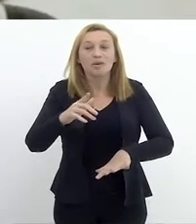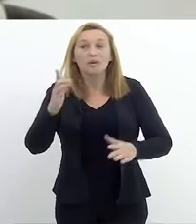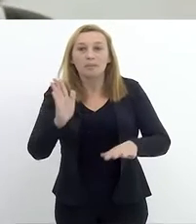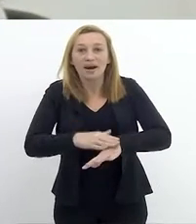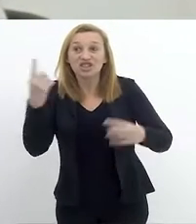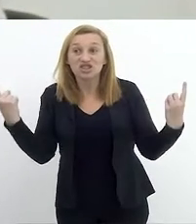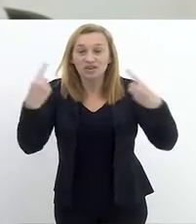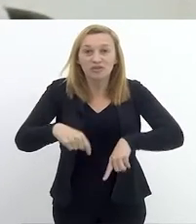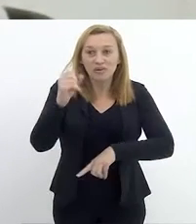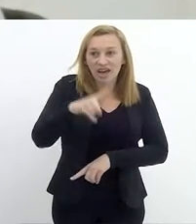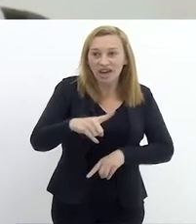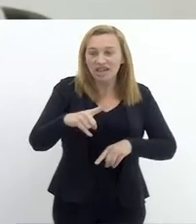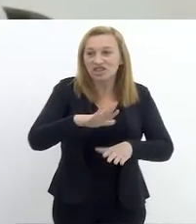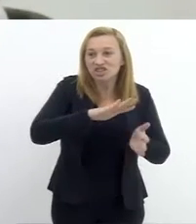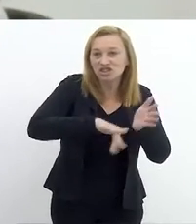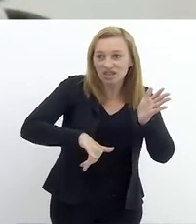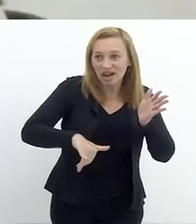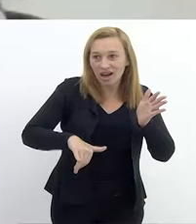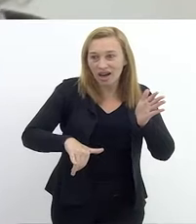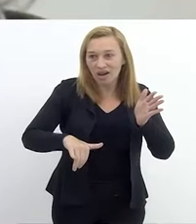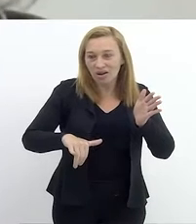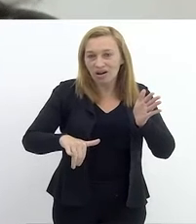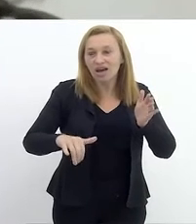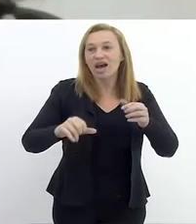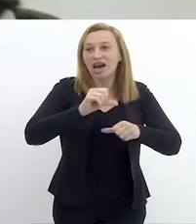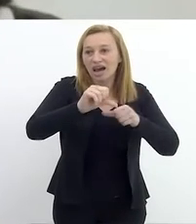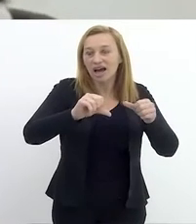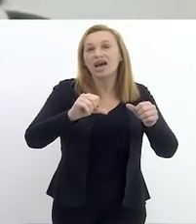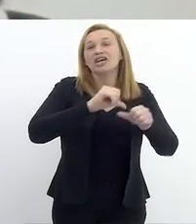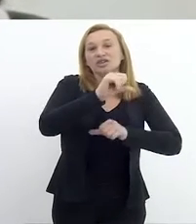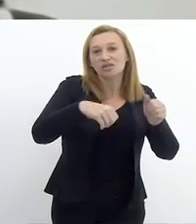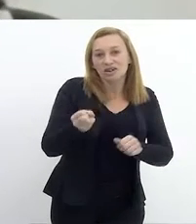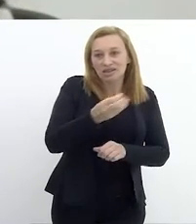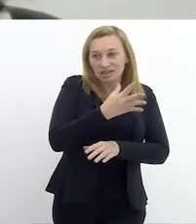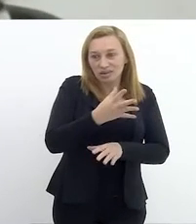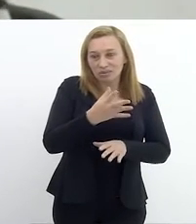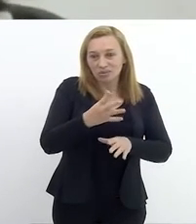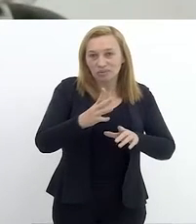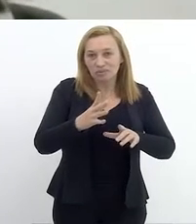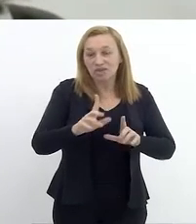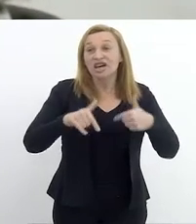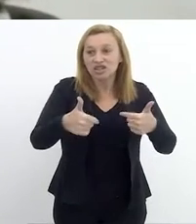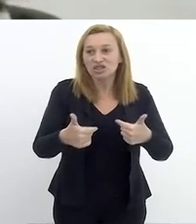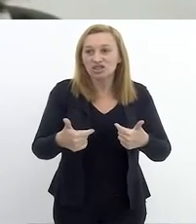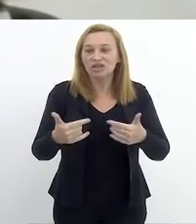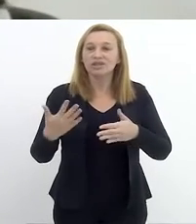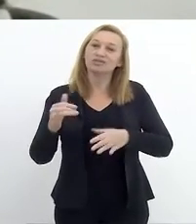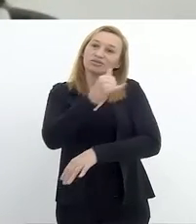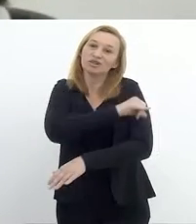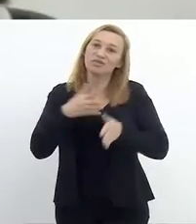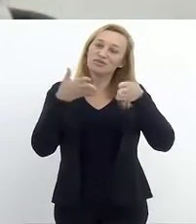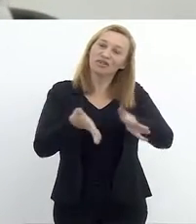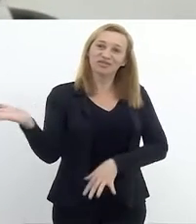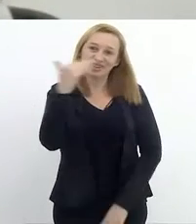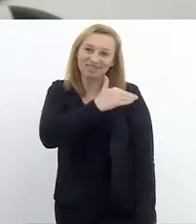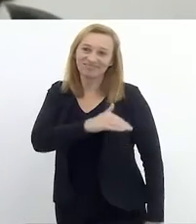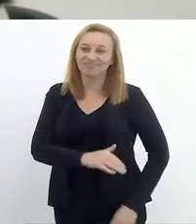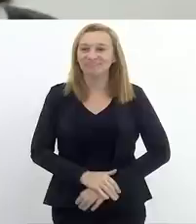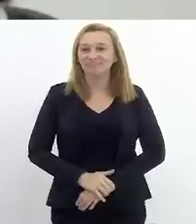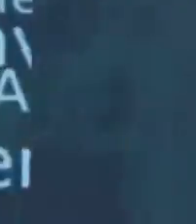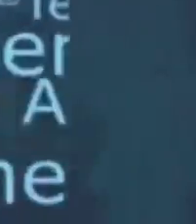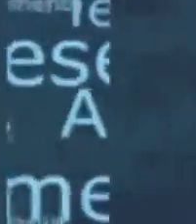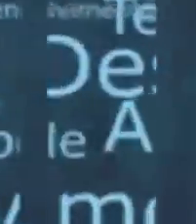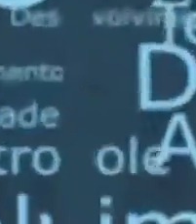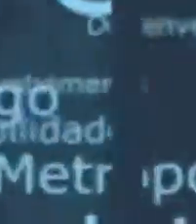a inovação. Mas um dos maiores desafios é tirar a inovação do papel. E esse é o tema do Rio em Foco que começa agora. Vem com a